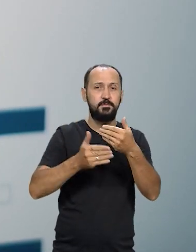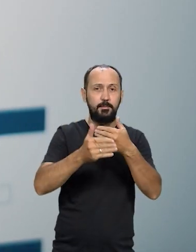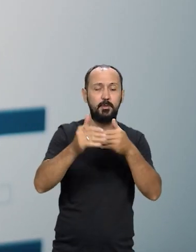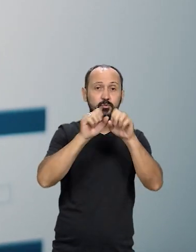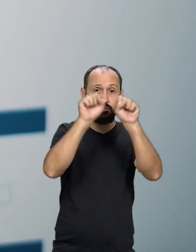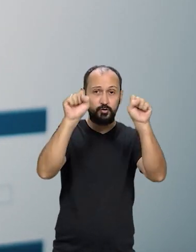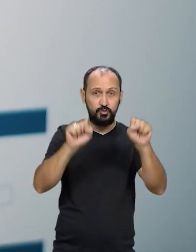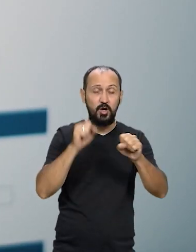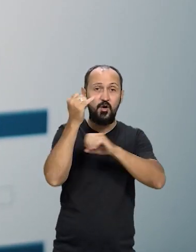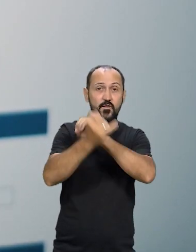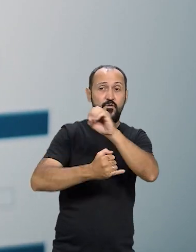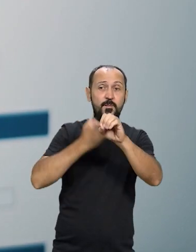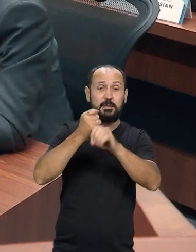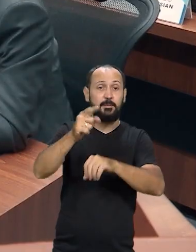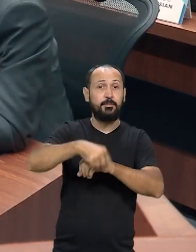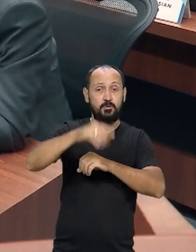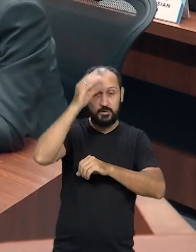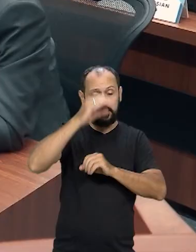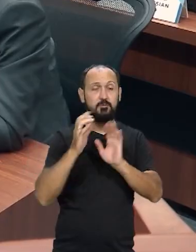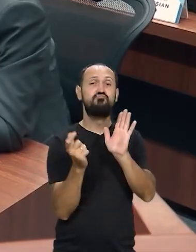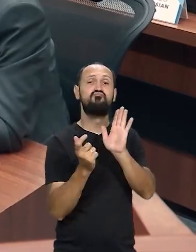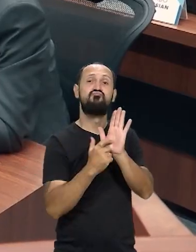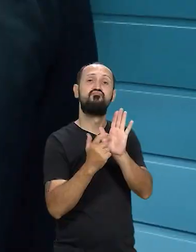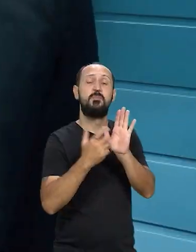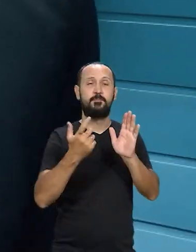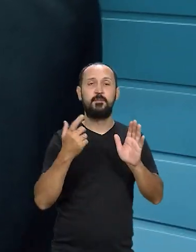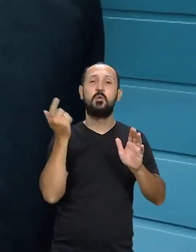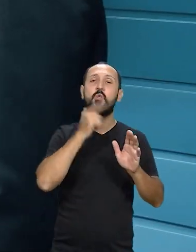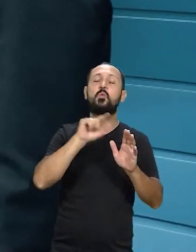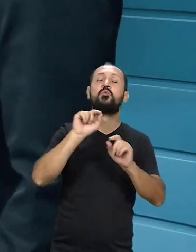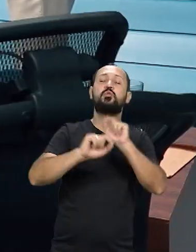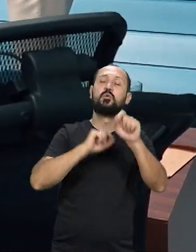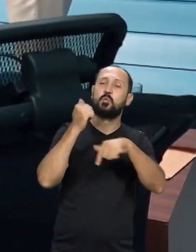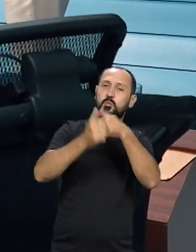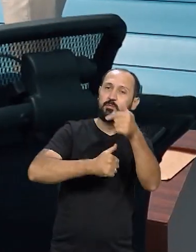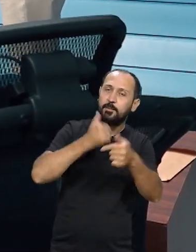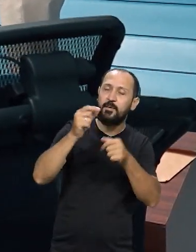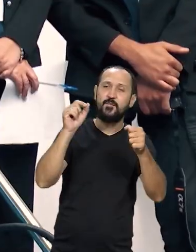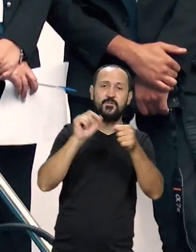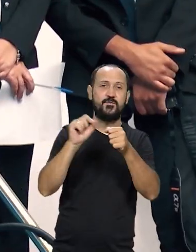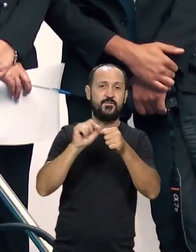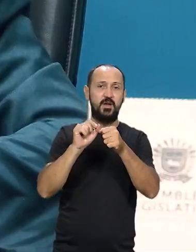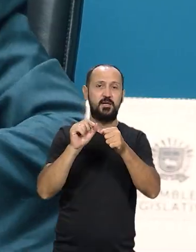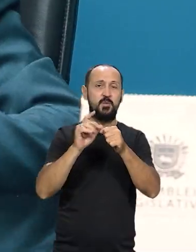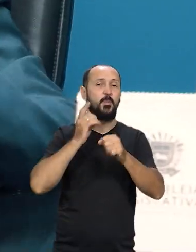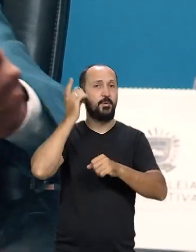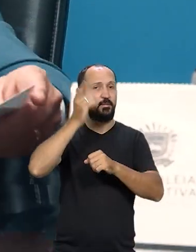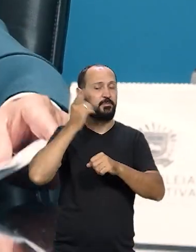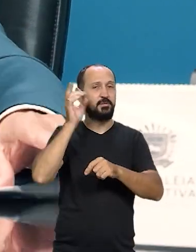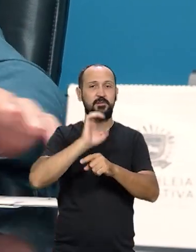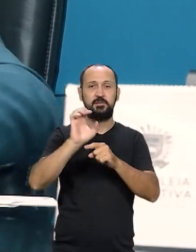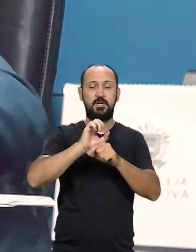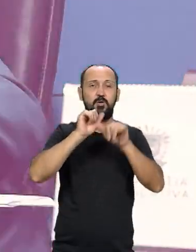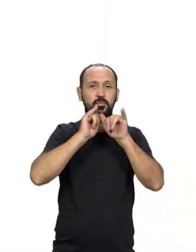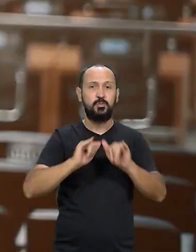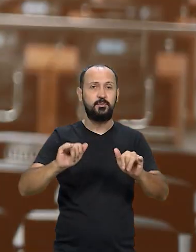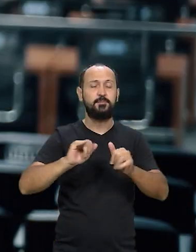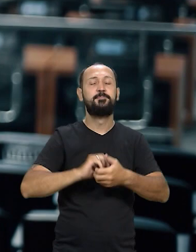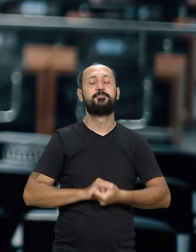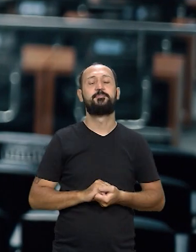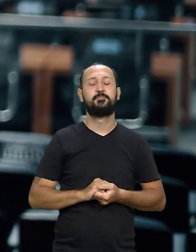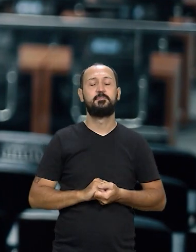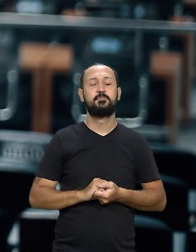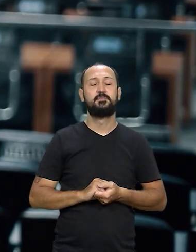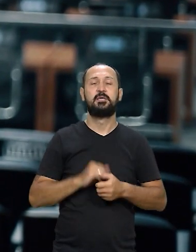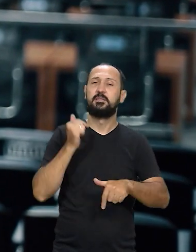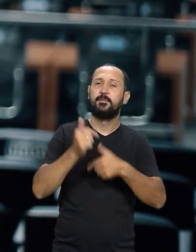do sistema de informação ao cidadão e a ampla e transparente divulgação do trabalho executado pelos deputados estaduais. Todo